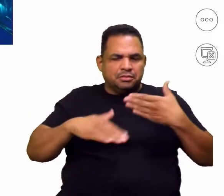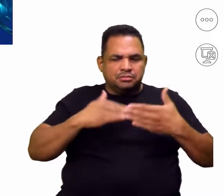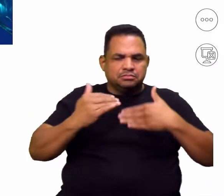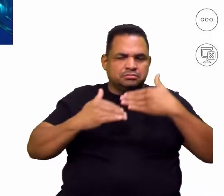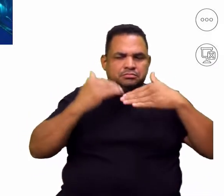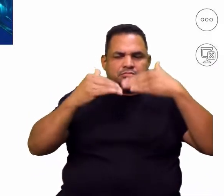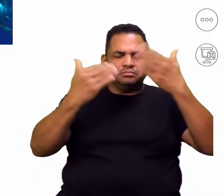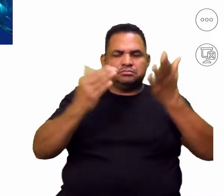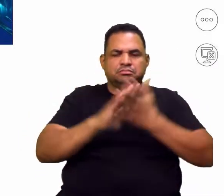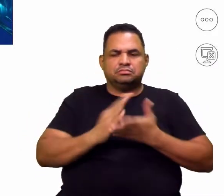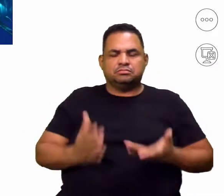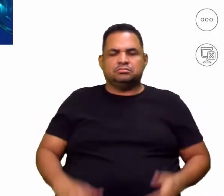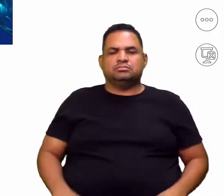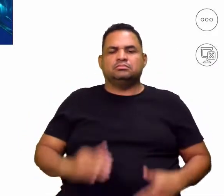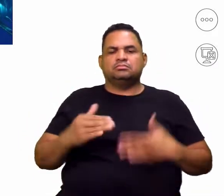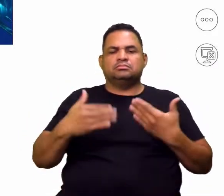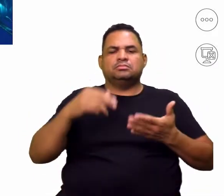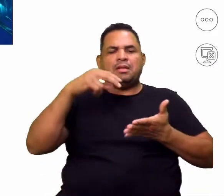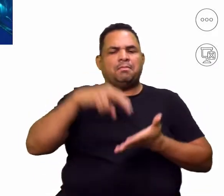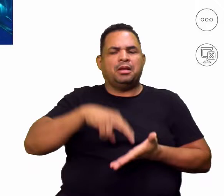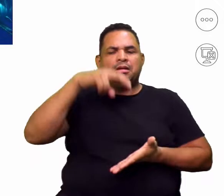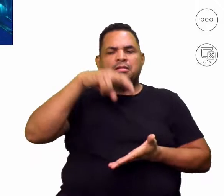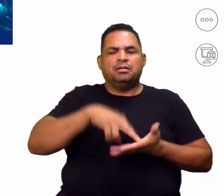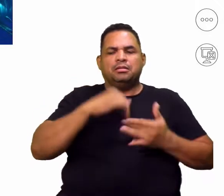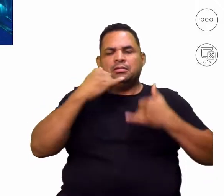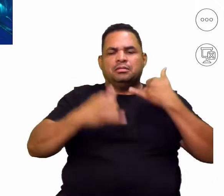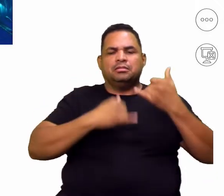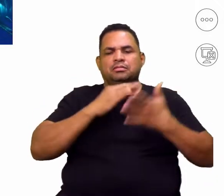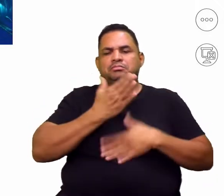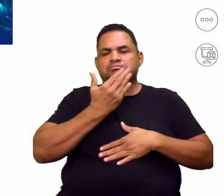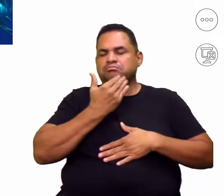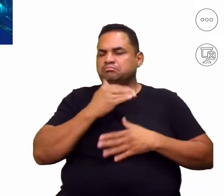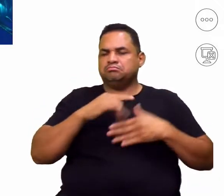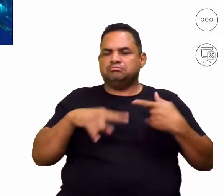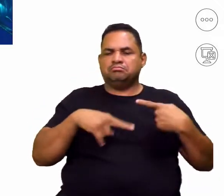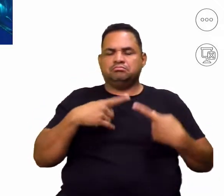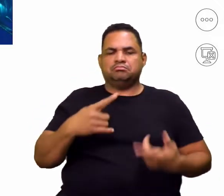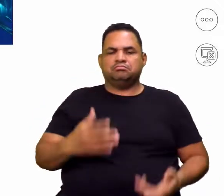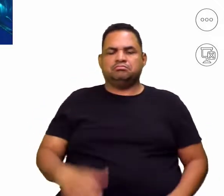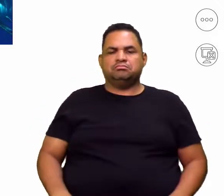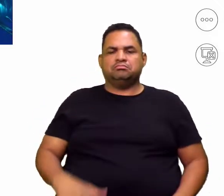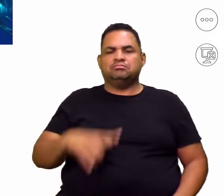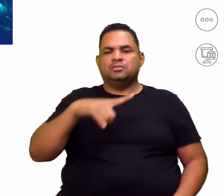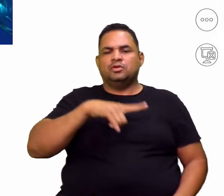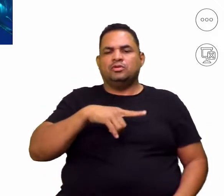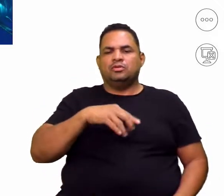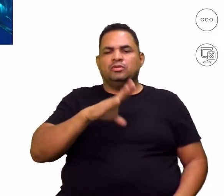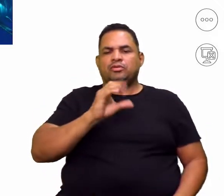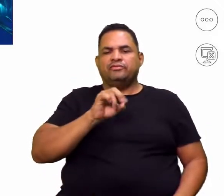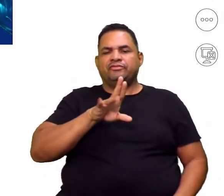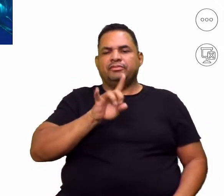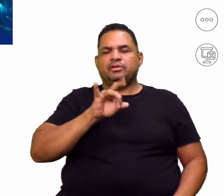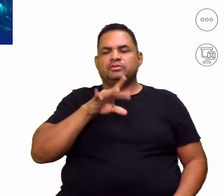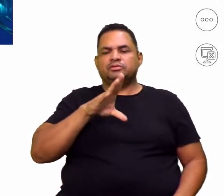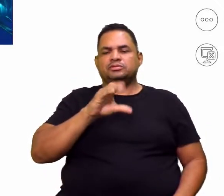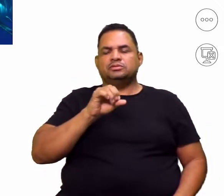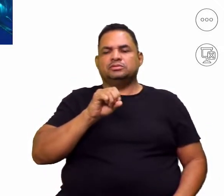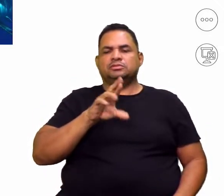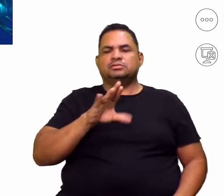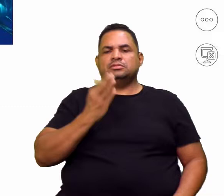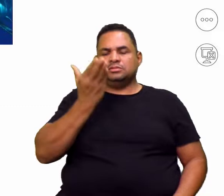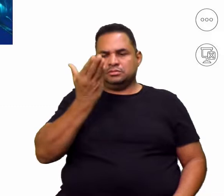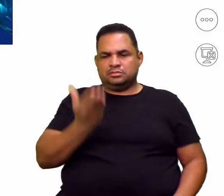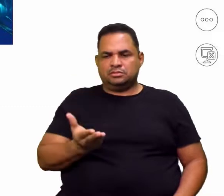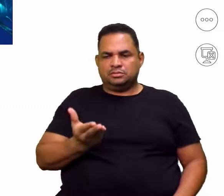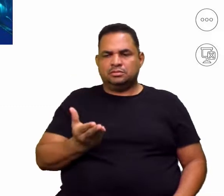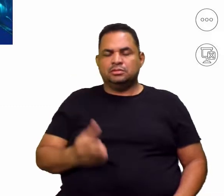começa a saltar, correr, brincar, se alimentar. E aí nós temos os ovovíparos. Nesse caso